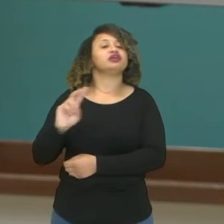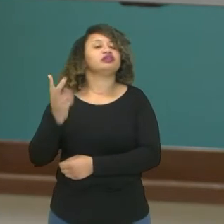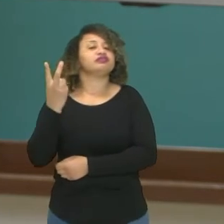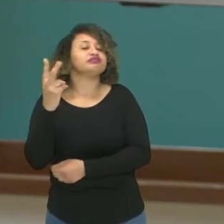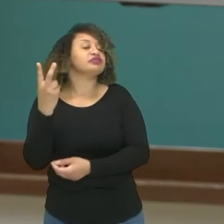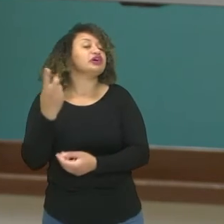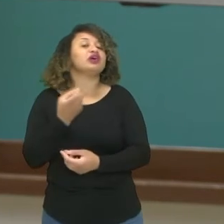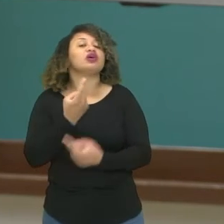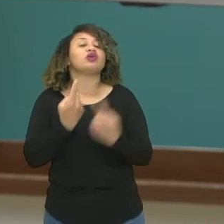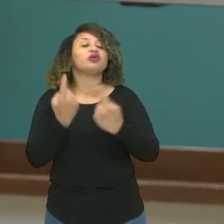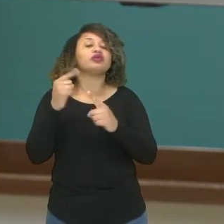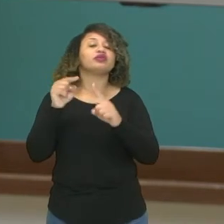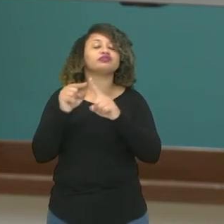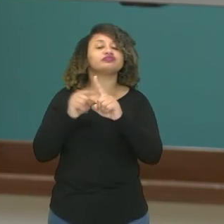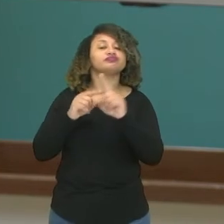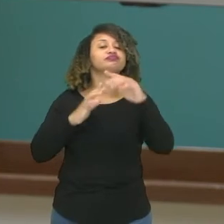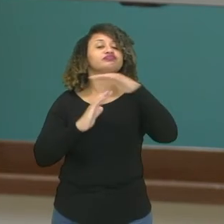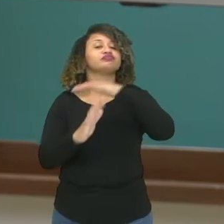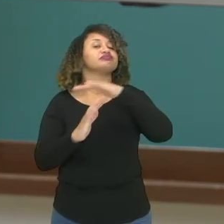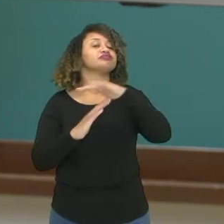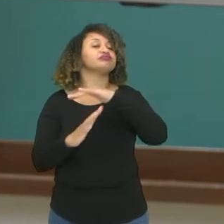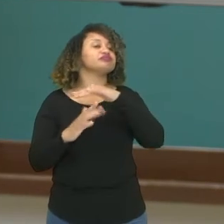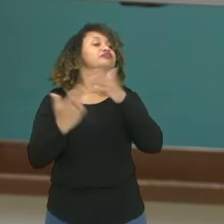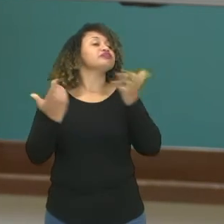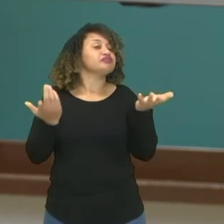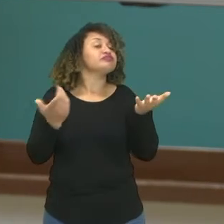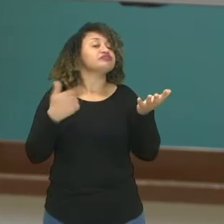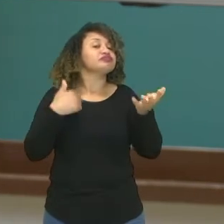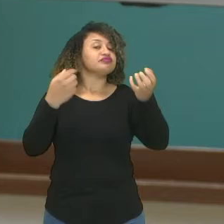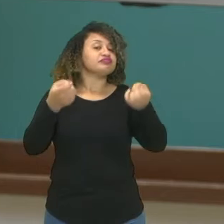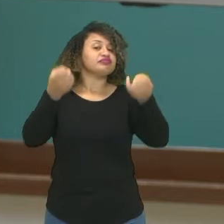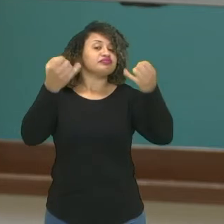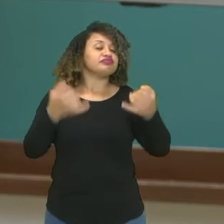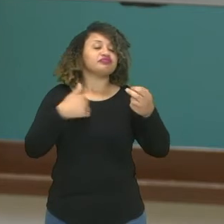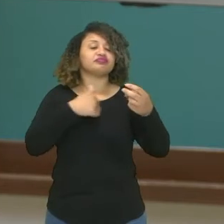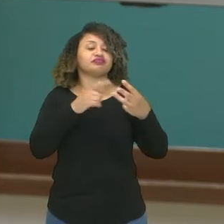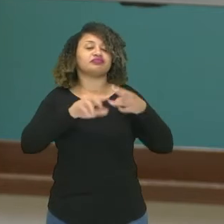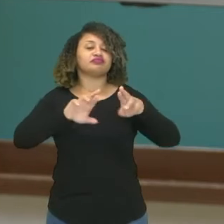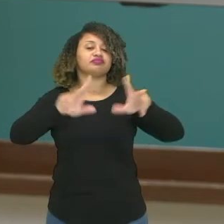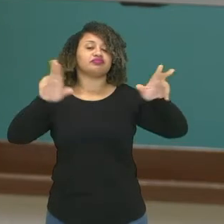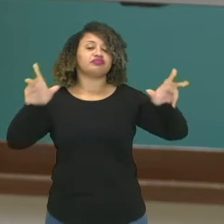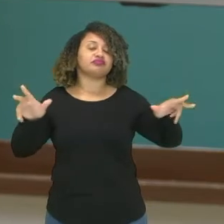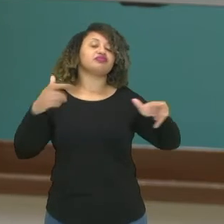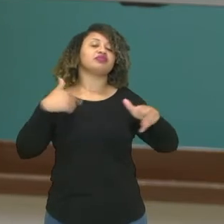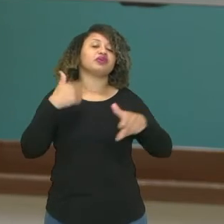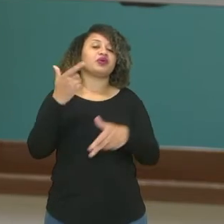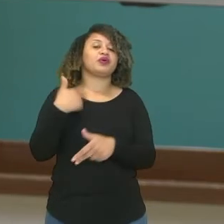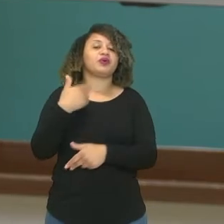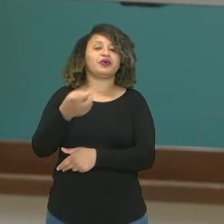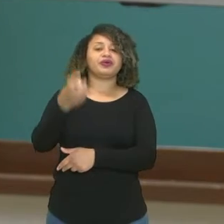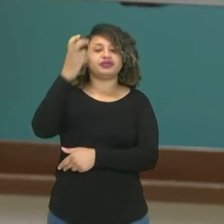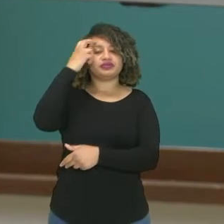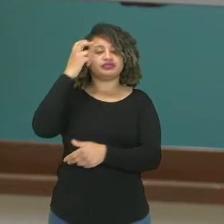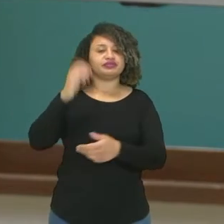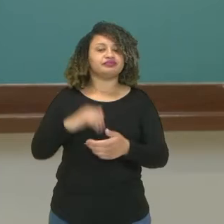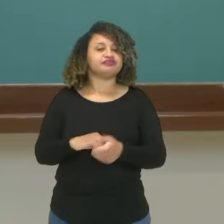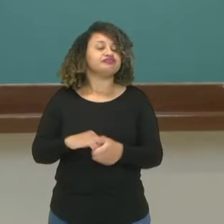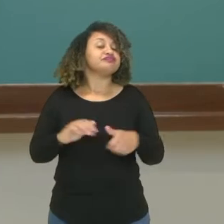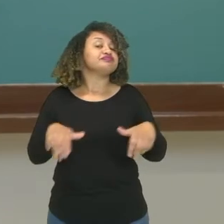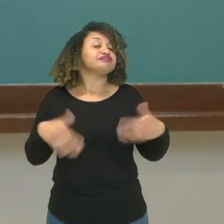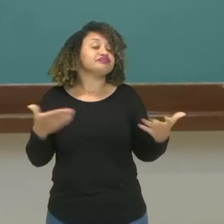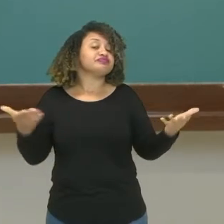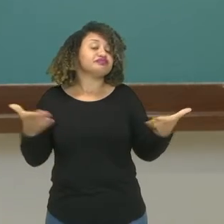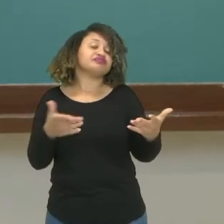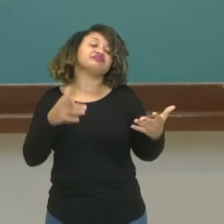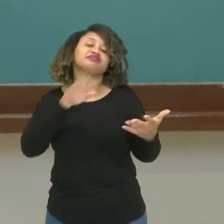tipo de imigrantes, né? É nesse sentido que a gente está falando da diversidade cultural. Com isto,